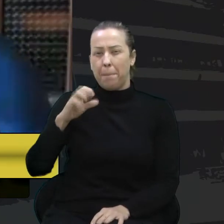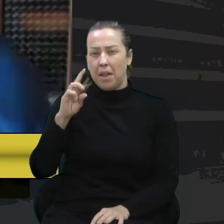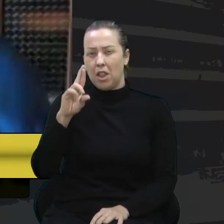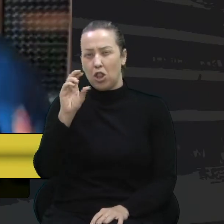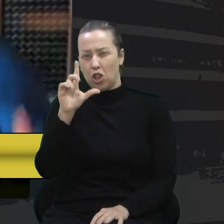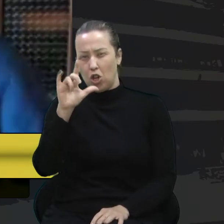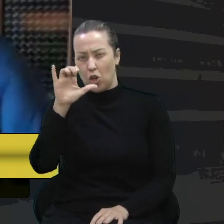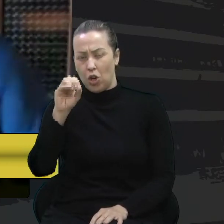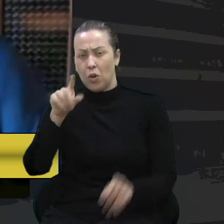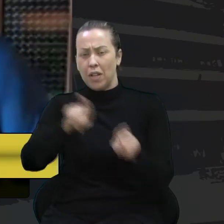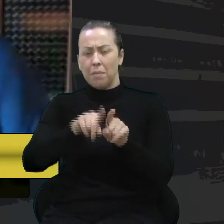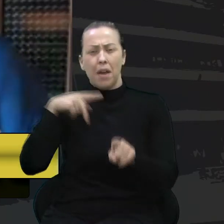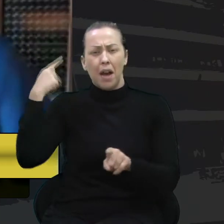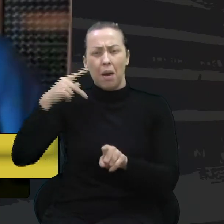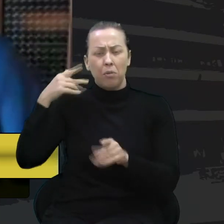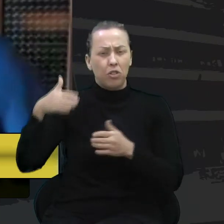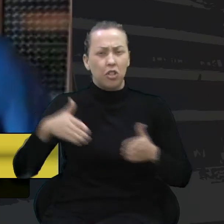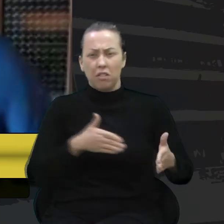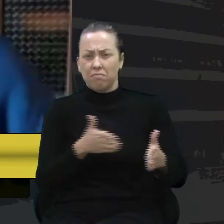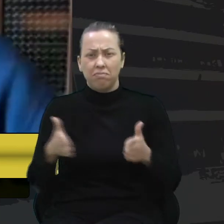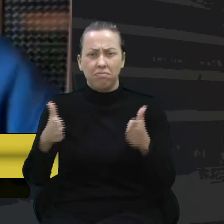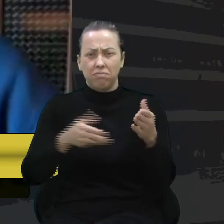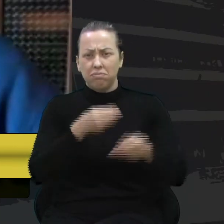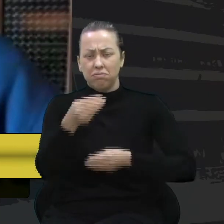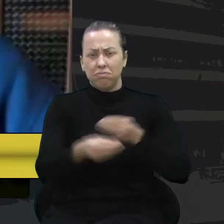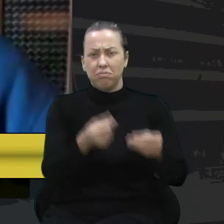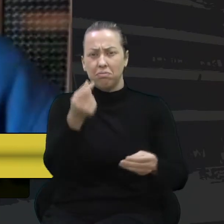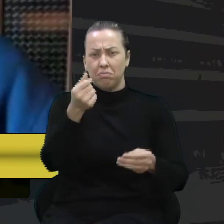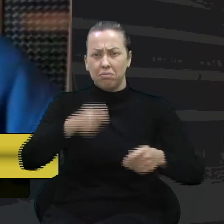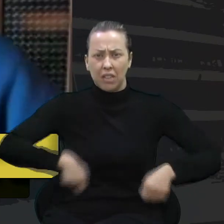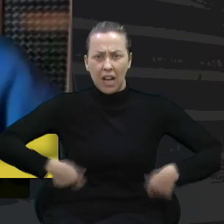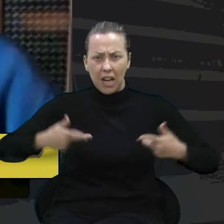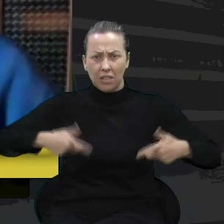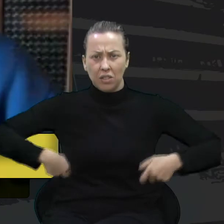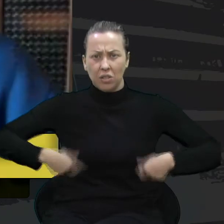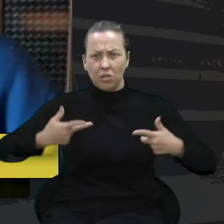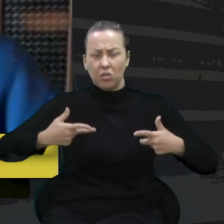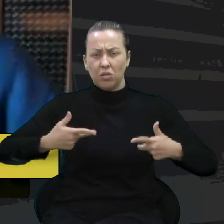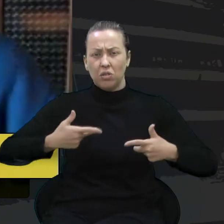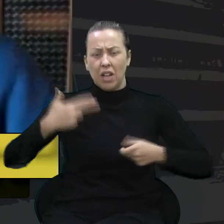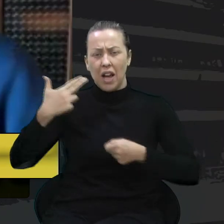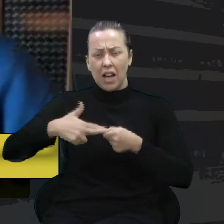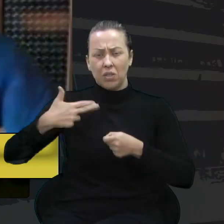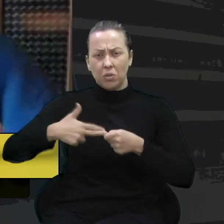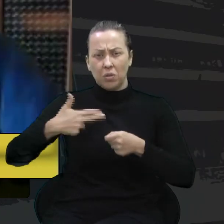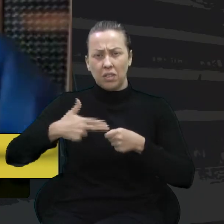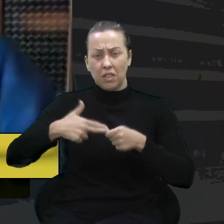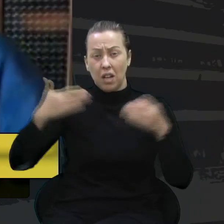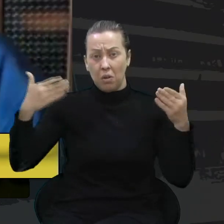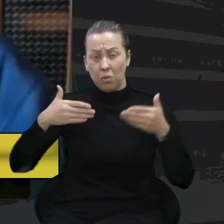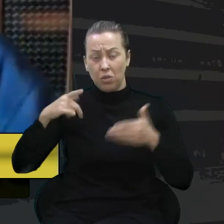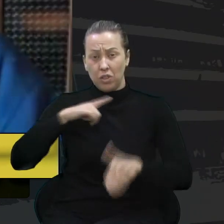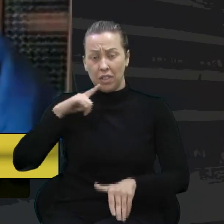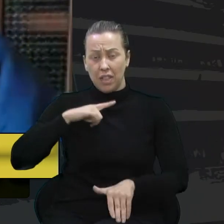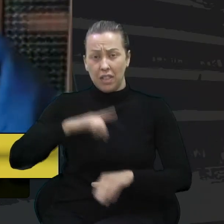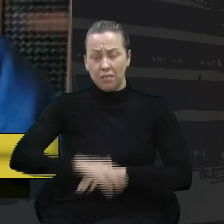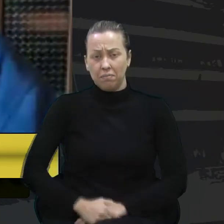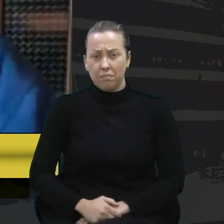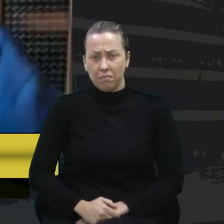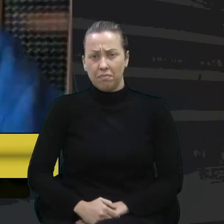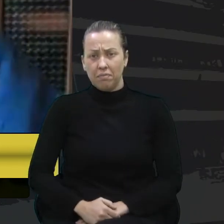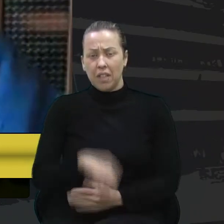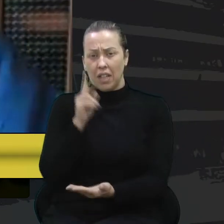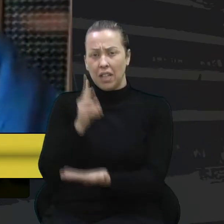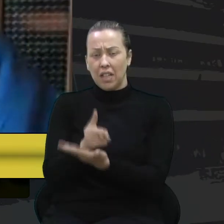que o Brasil tem conduzida na questão dos preços, né, de combustível. A gente hoje a gente